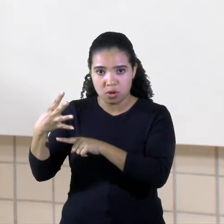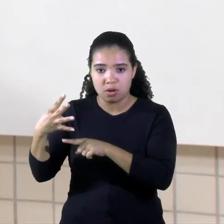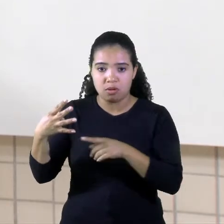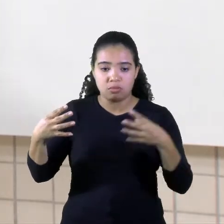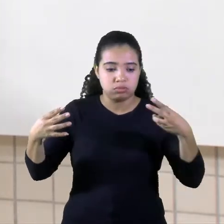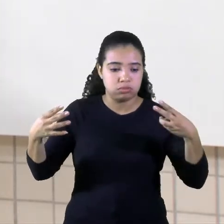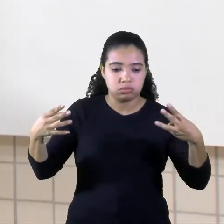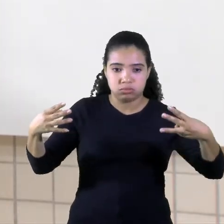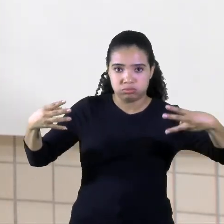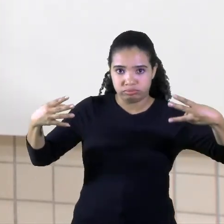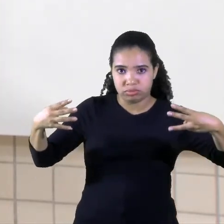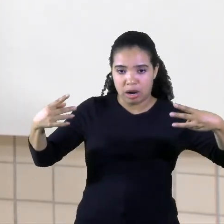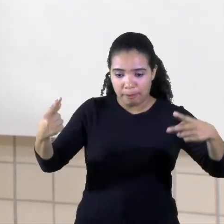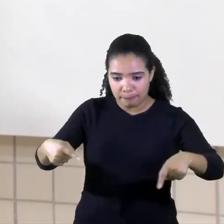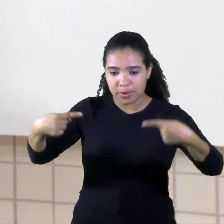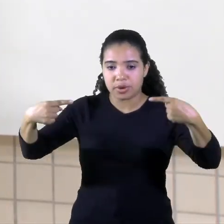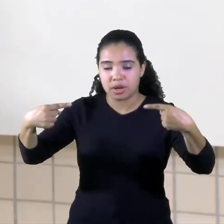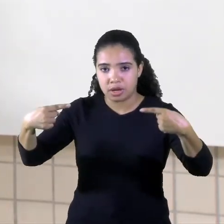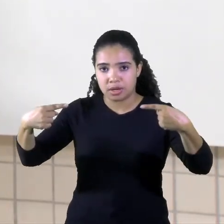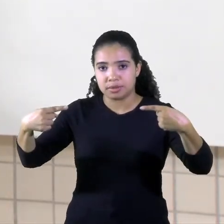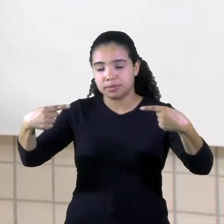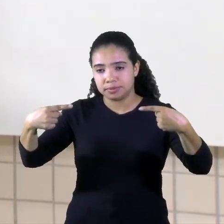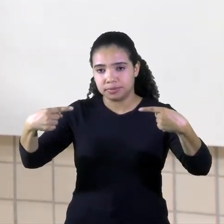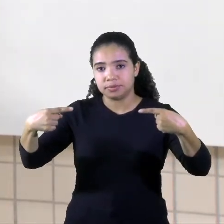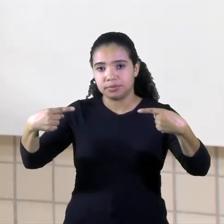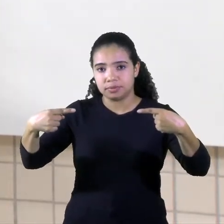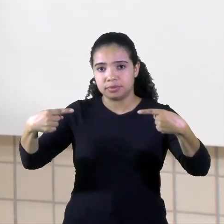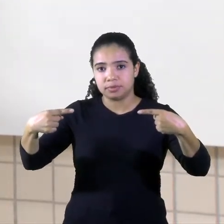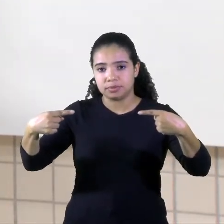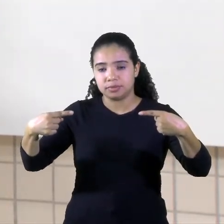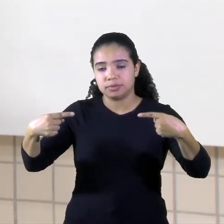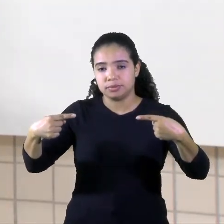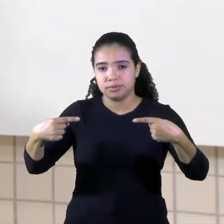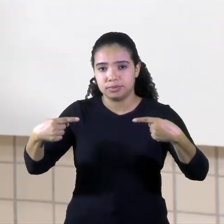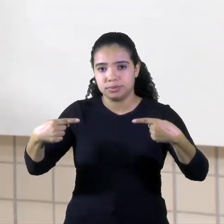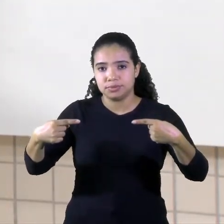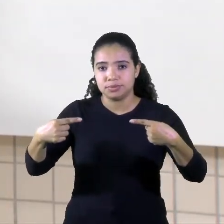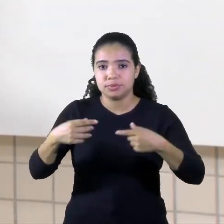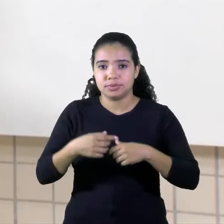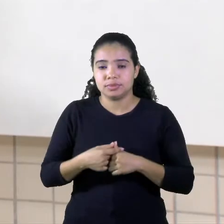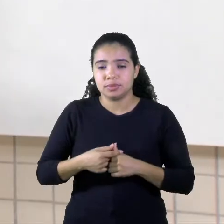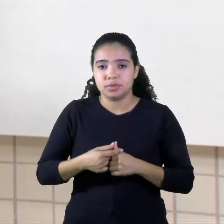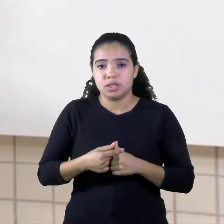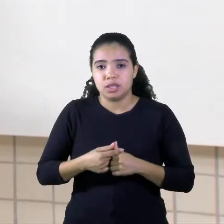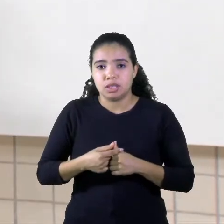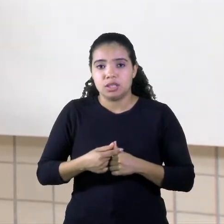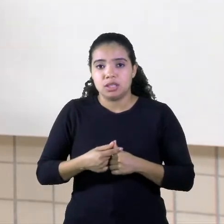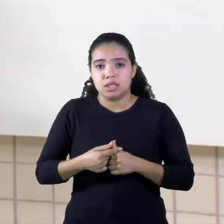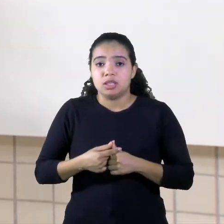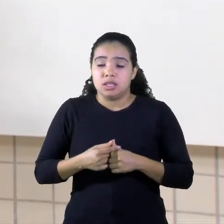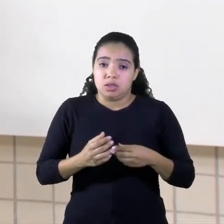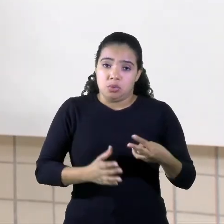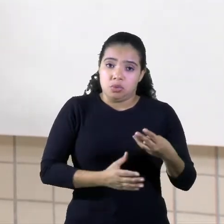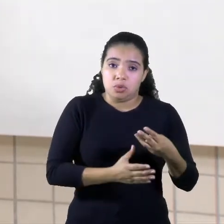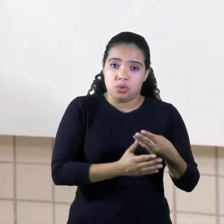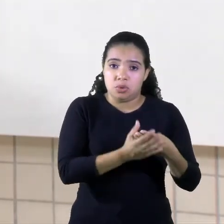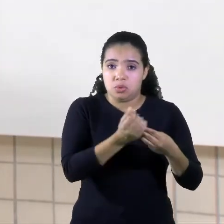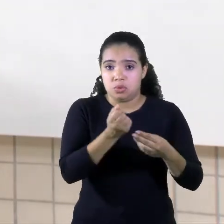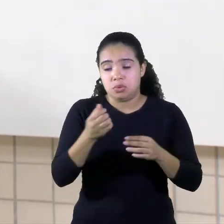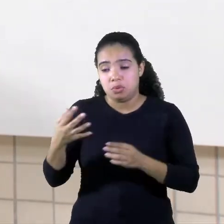polarizaram e acabaram formando grupos opostos. Enquanto que os aliados